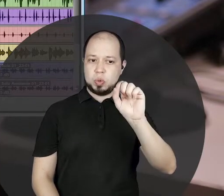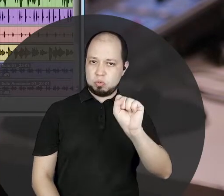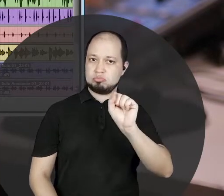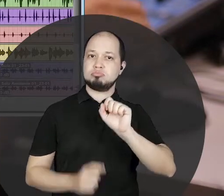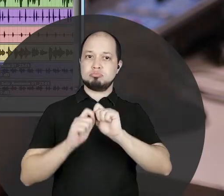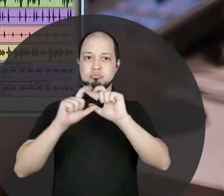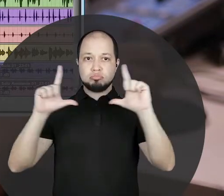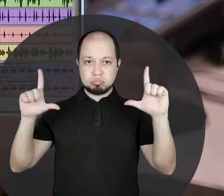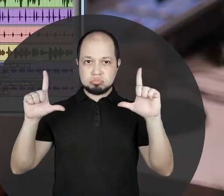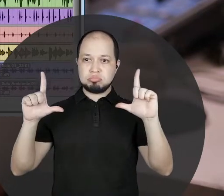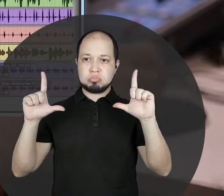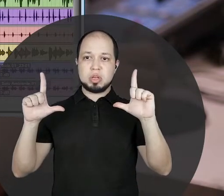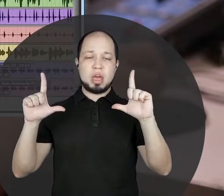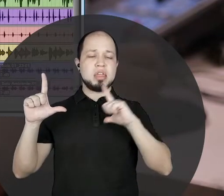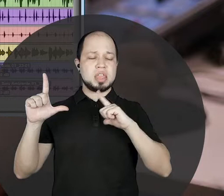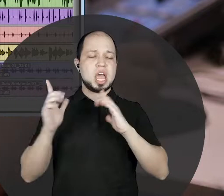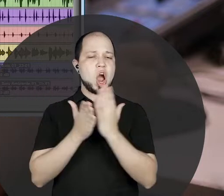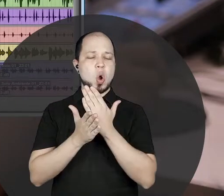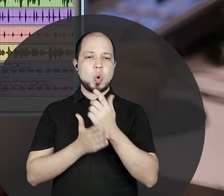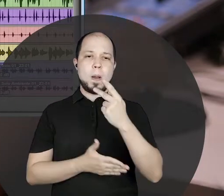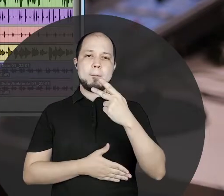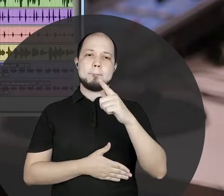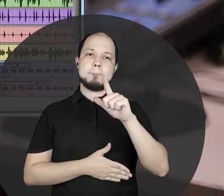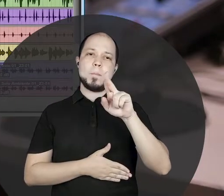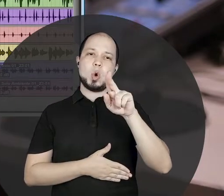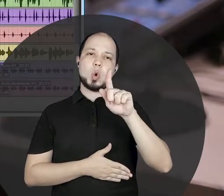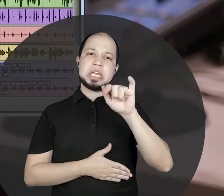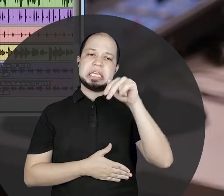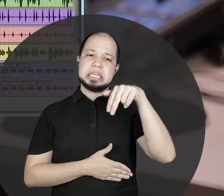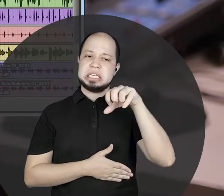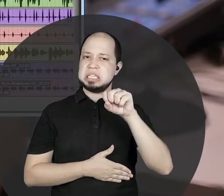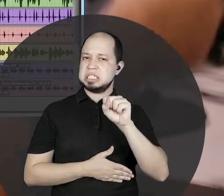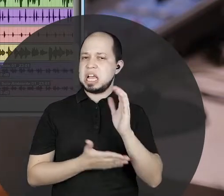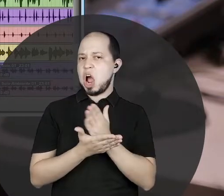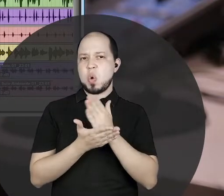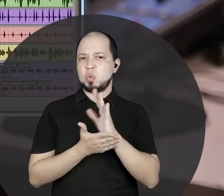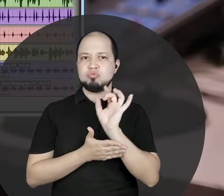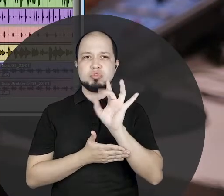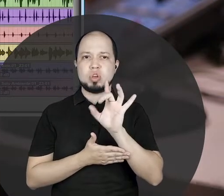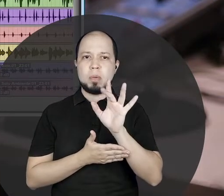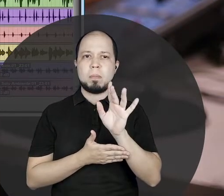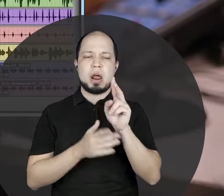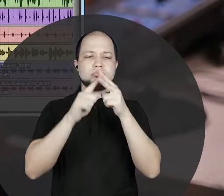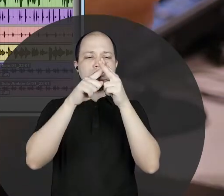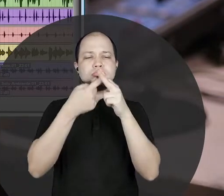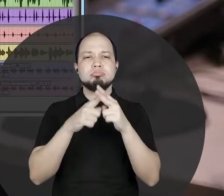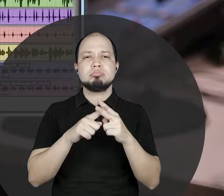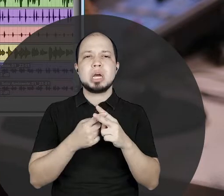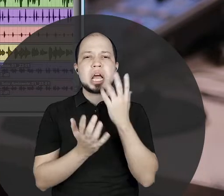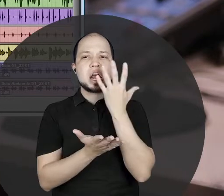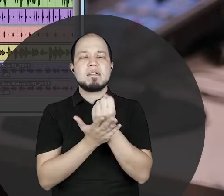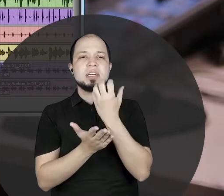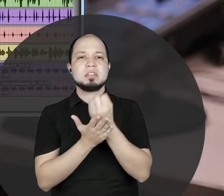forma que a gente gravou, né? Só tem alguns plugins aqui, como um equalizador, um compressor, para gravação não que a gravação não ficasse com um som tão